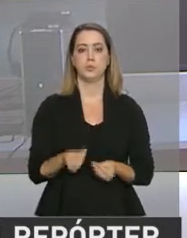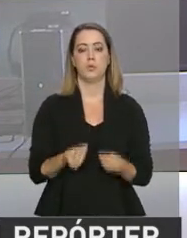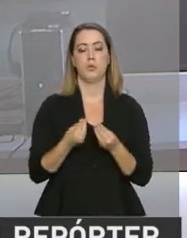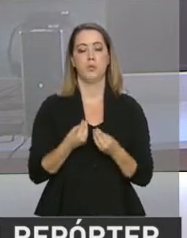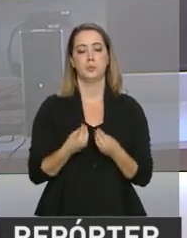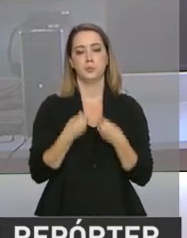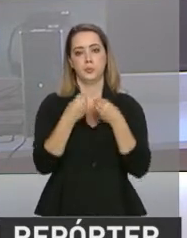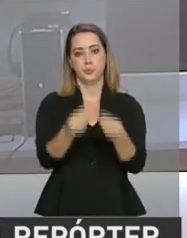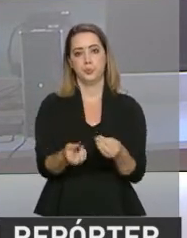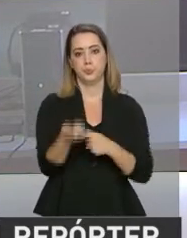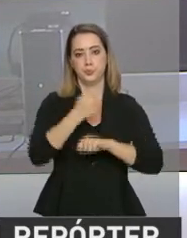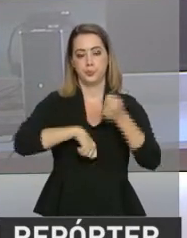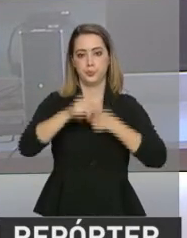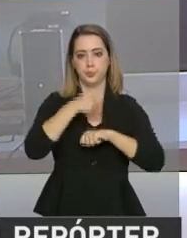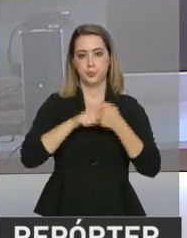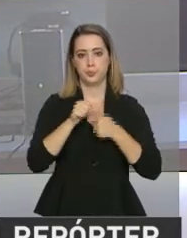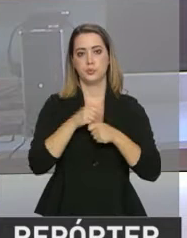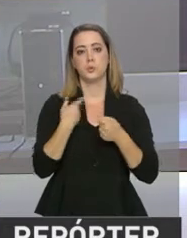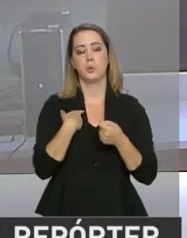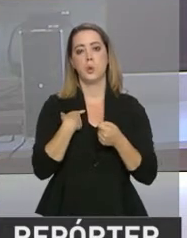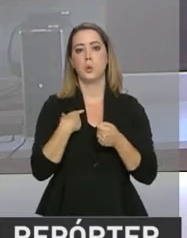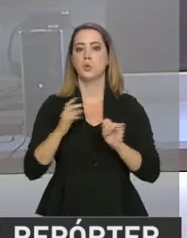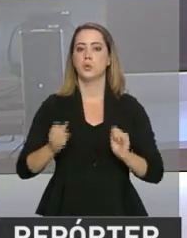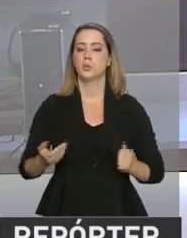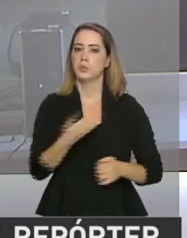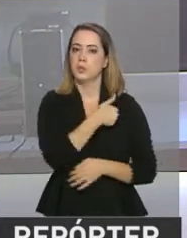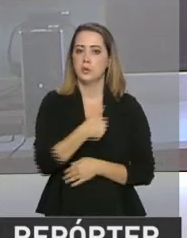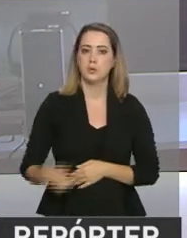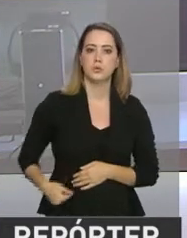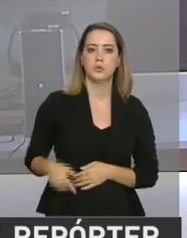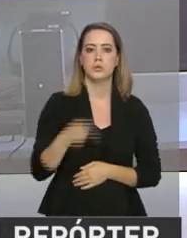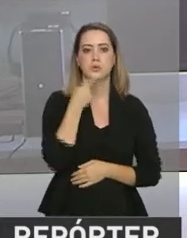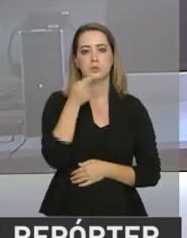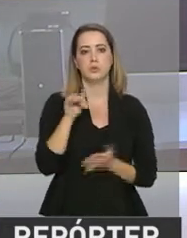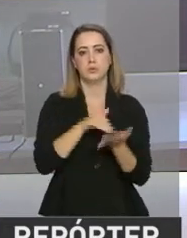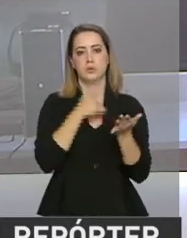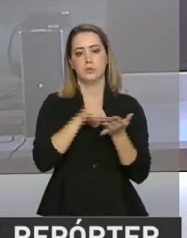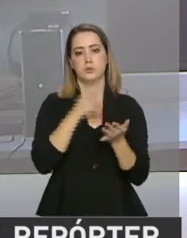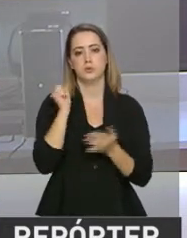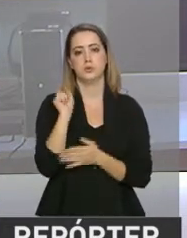públicos foi o que disse o secretário da previdência marcelo caetano